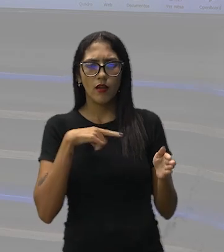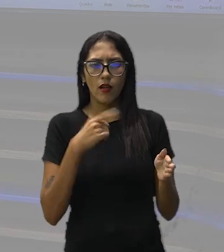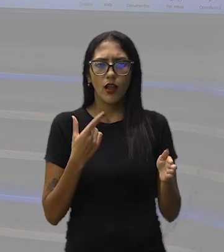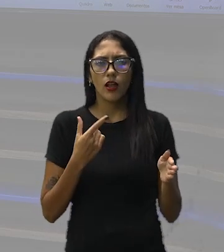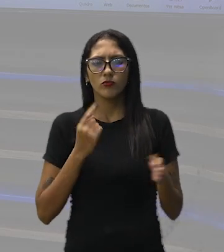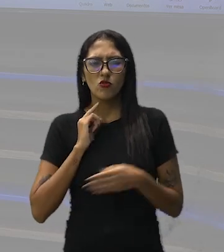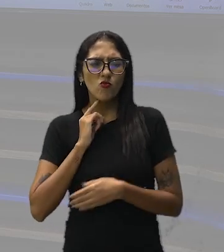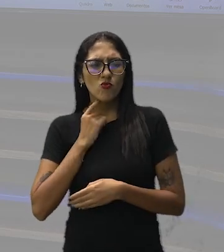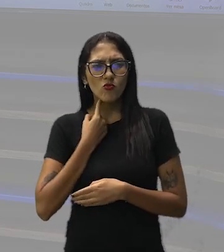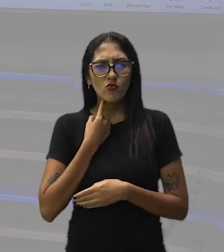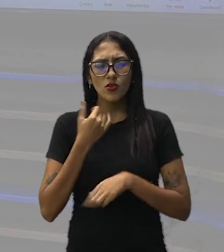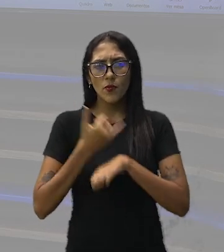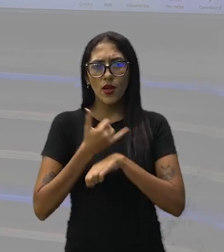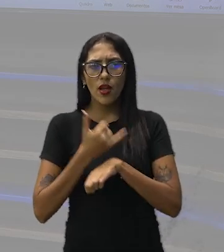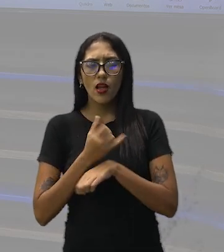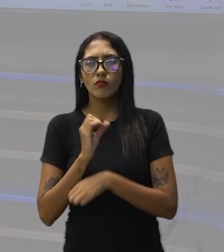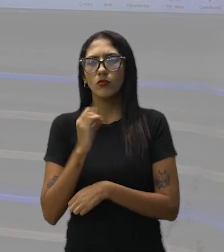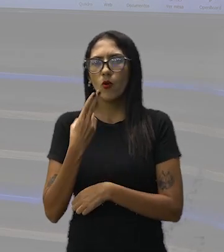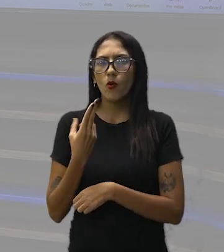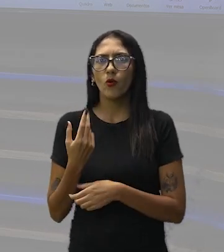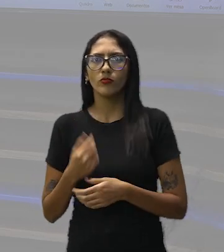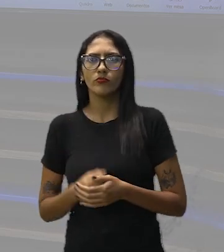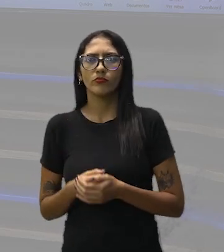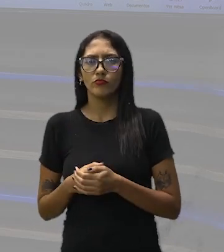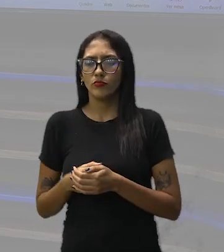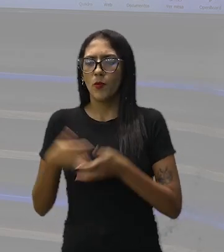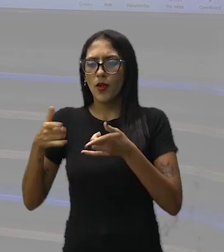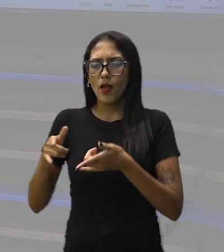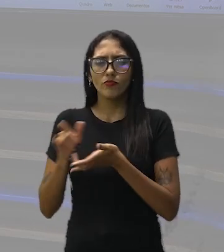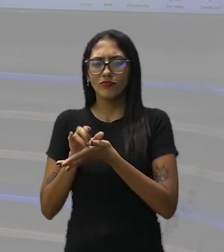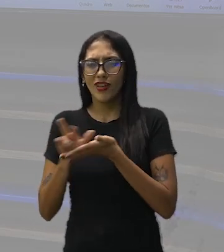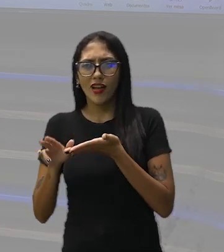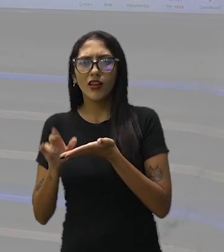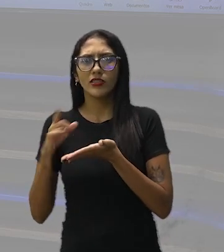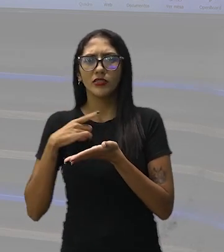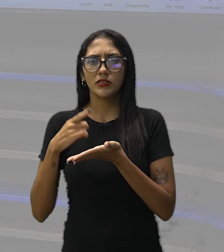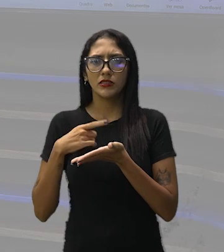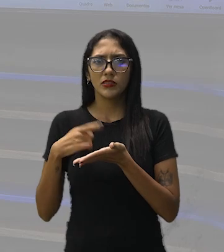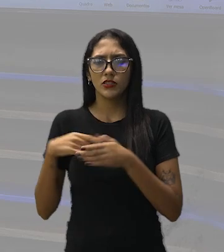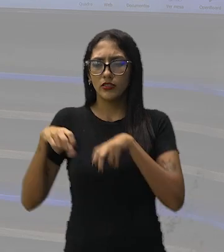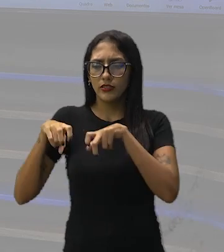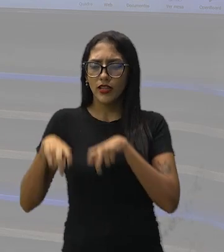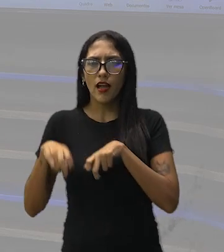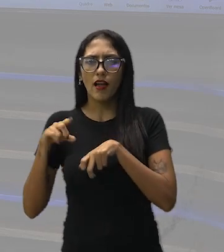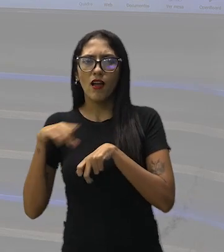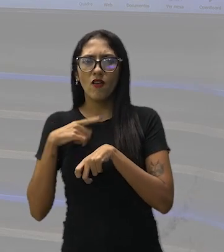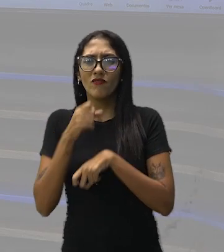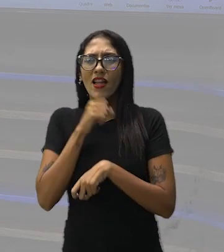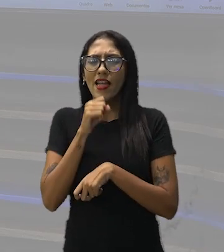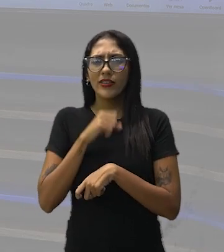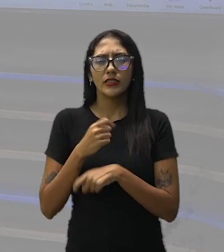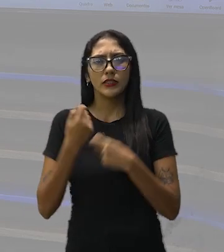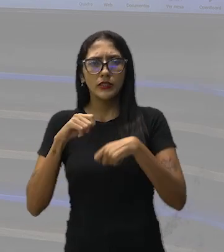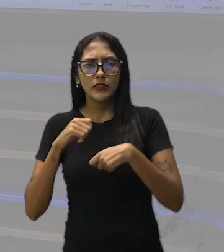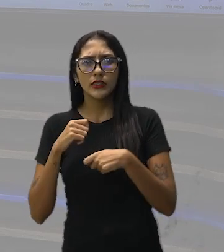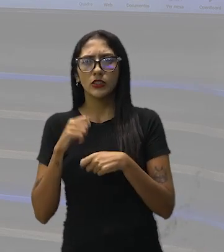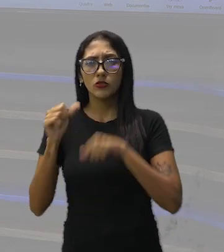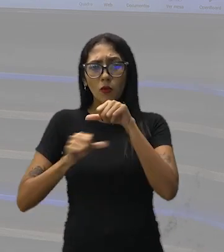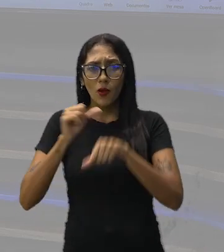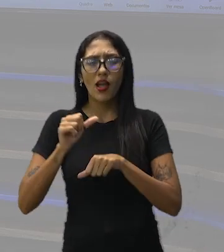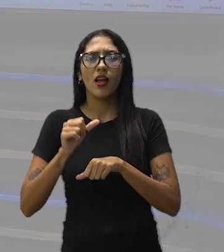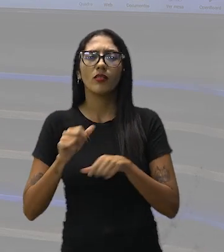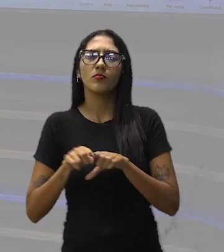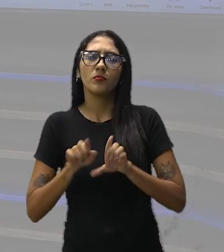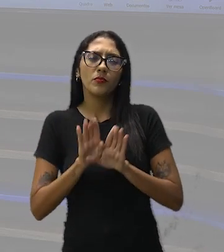né? Aquele móvel, aquele criado mudo, aquele sofá que já está um pouquinho velho e aí você quer trocar. Mas